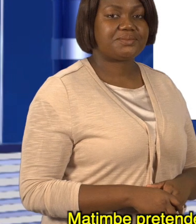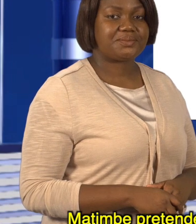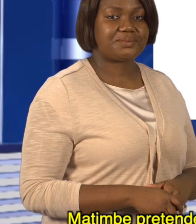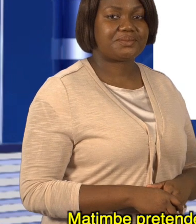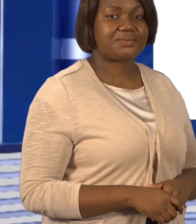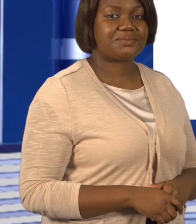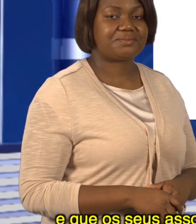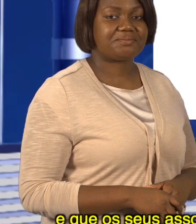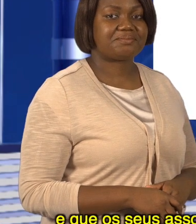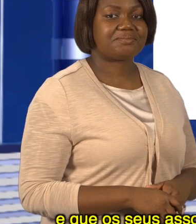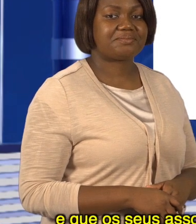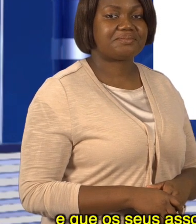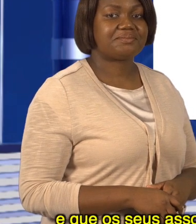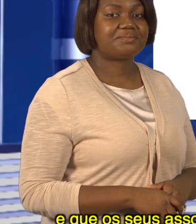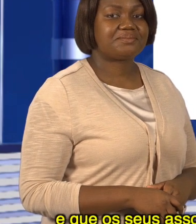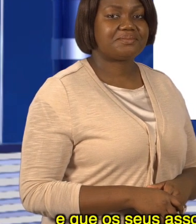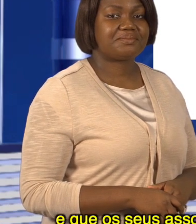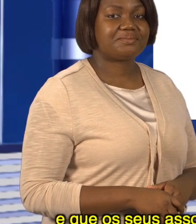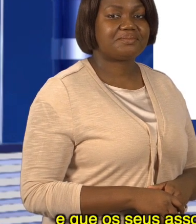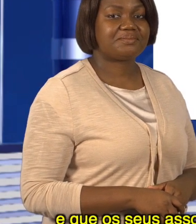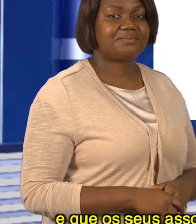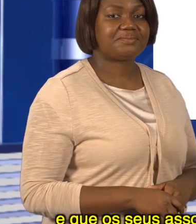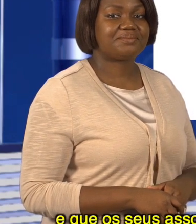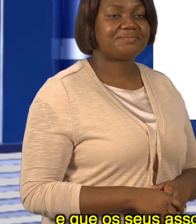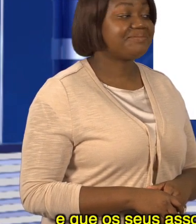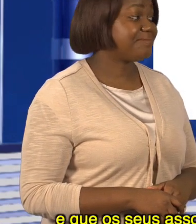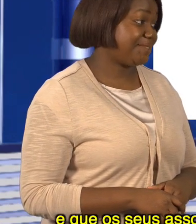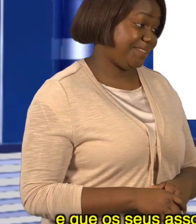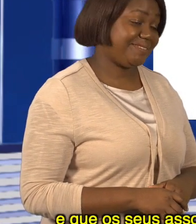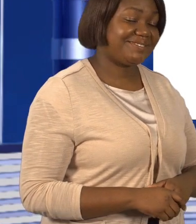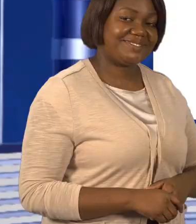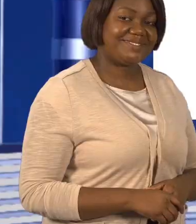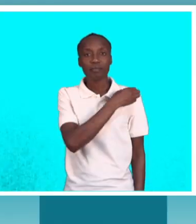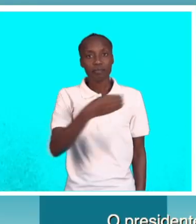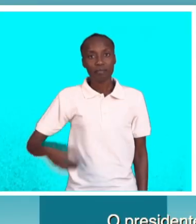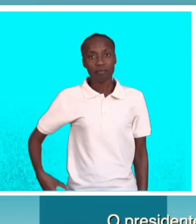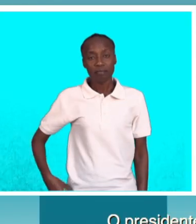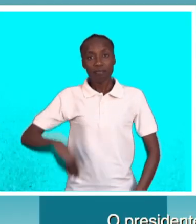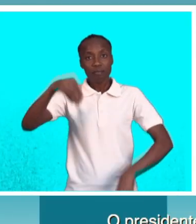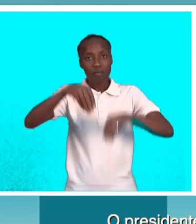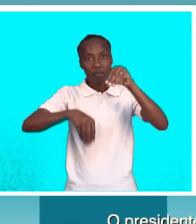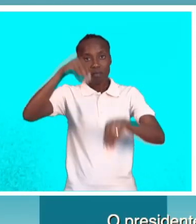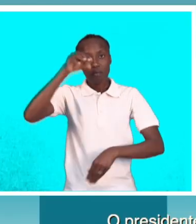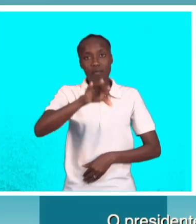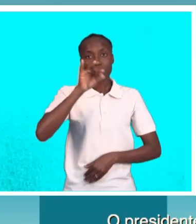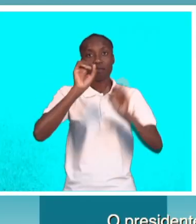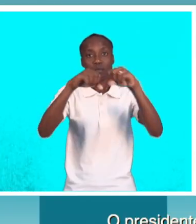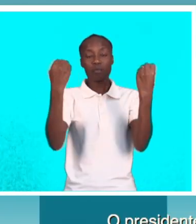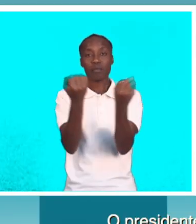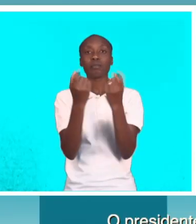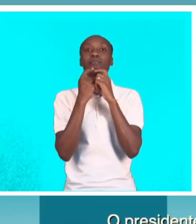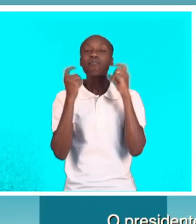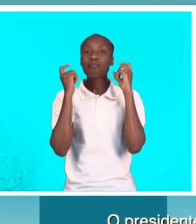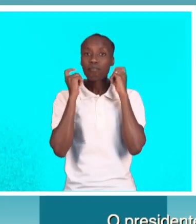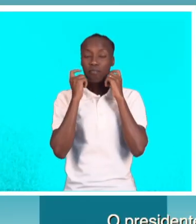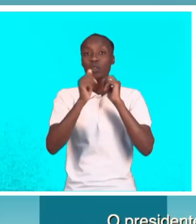internacionalmente e que os seus associados terem o maior proveito disso. O presidente eleito da Associação